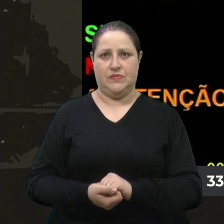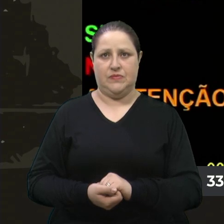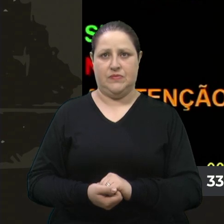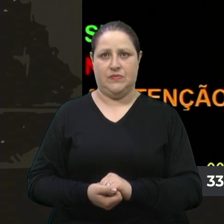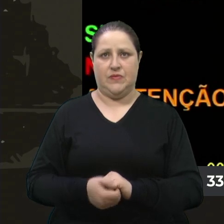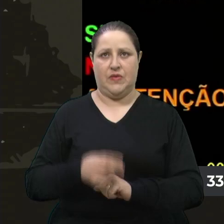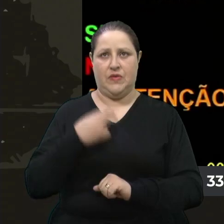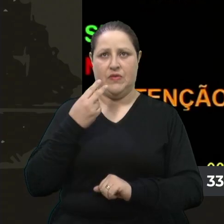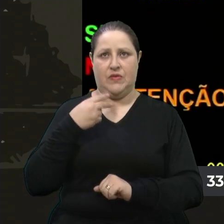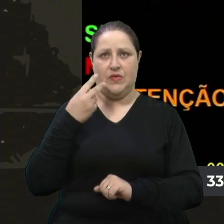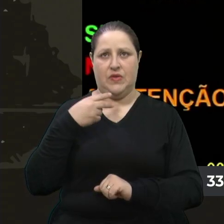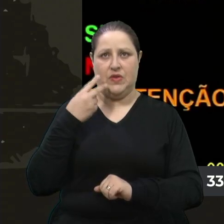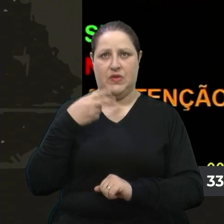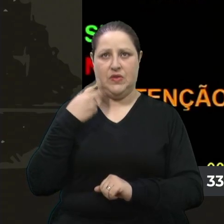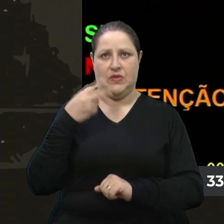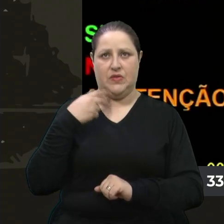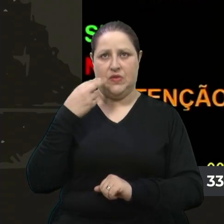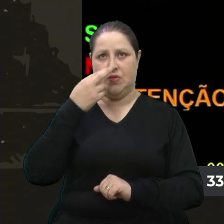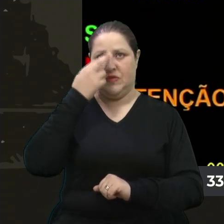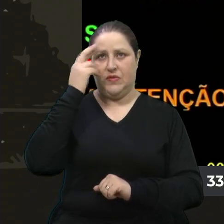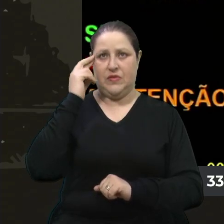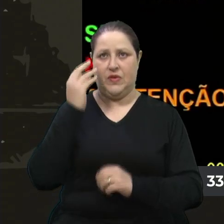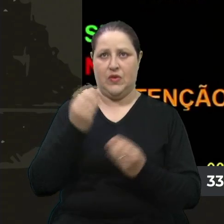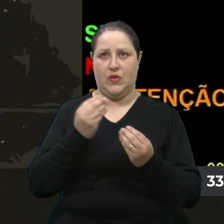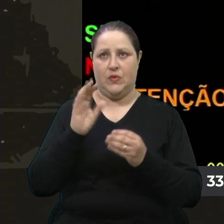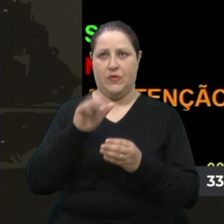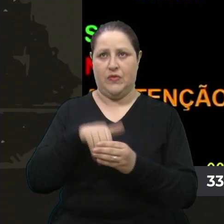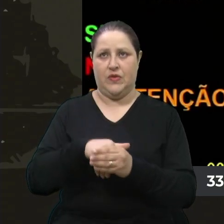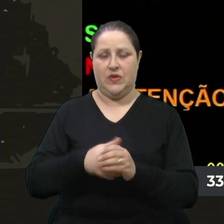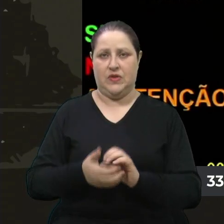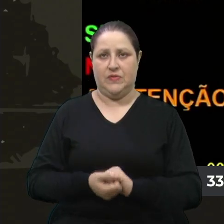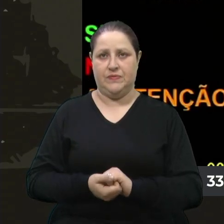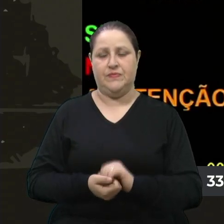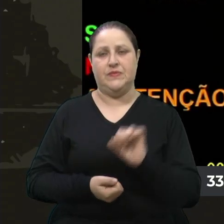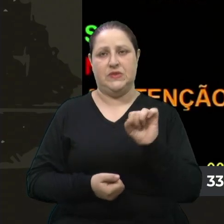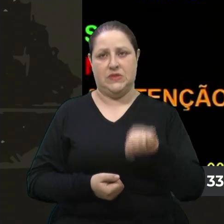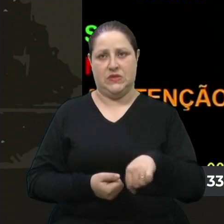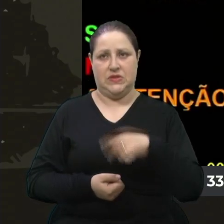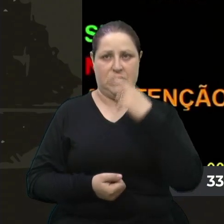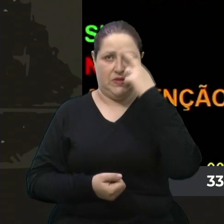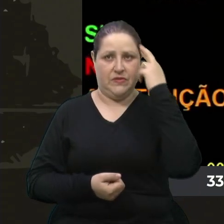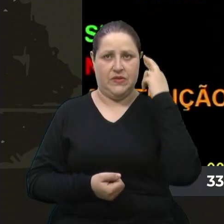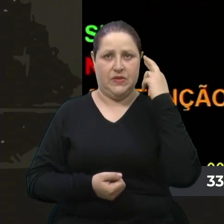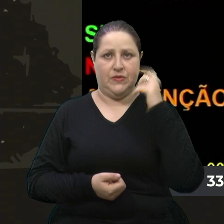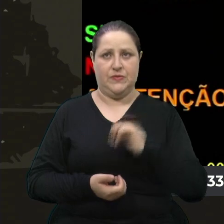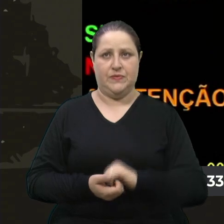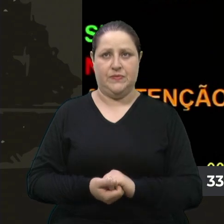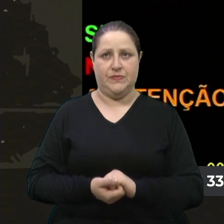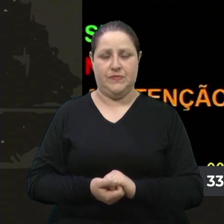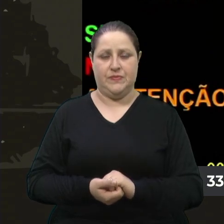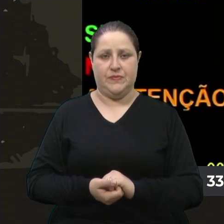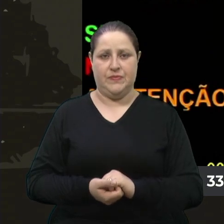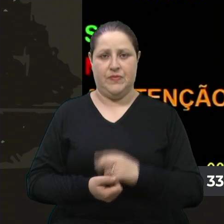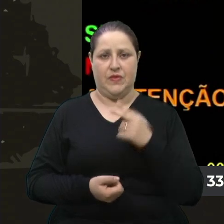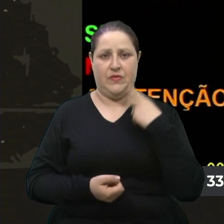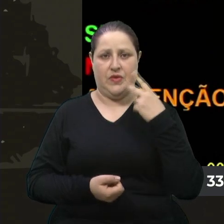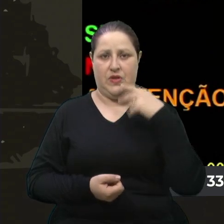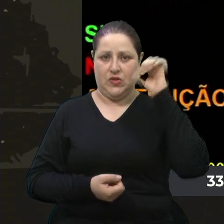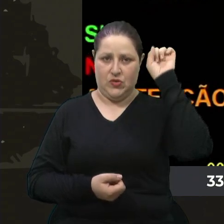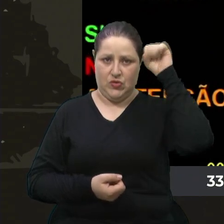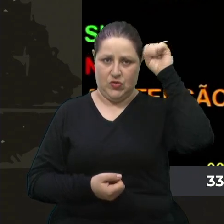Vereador Rafael Bueno, como vota? Vota sim. Vereador Clóvis Xuxa, como